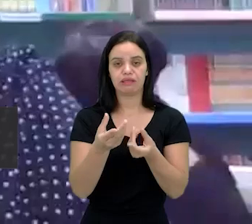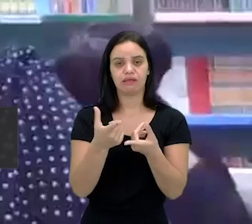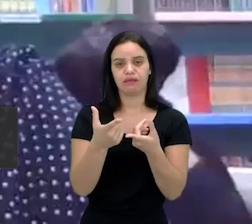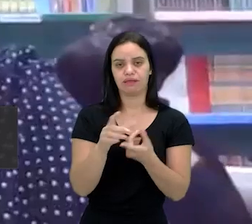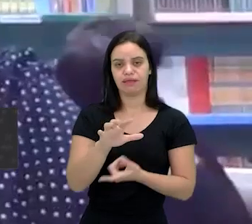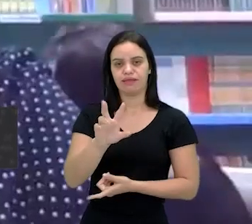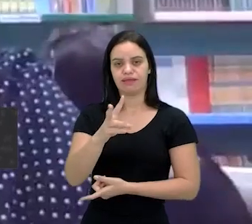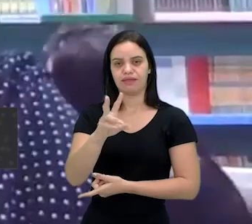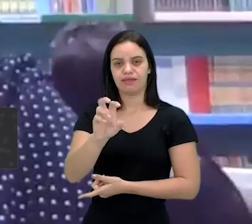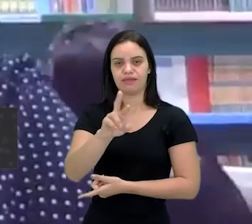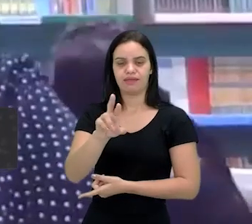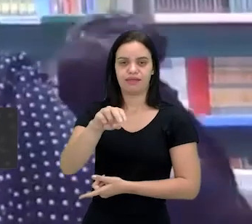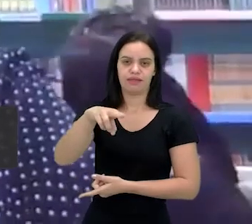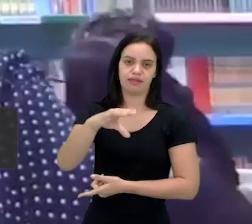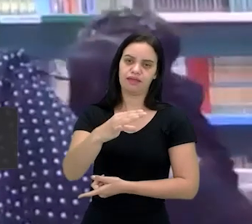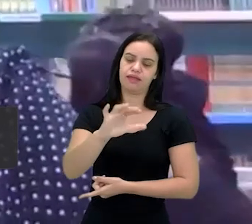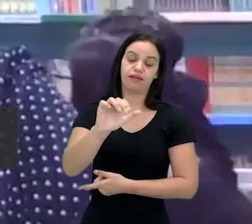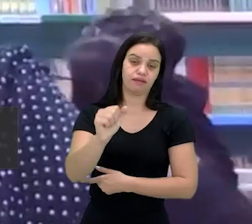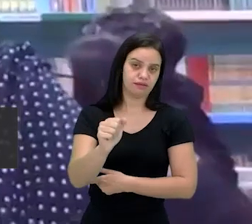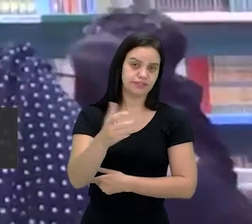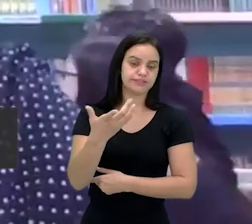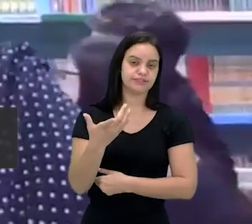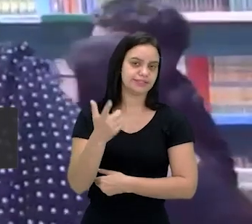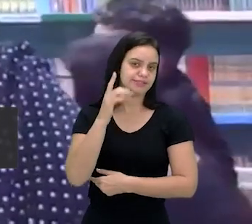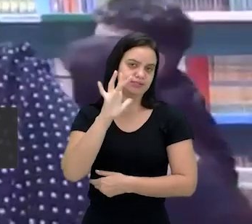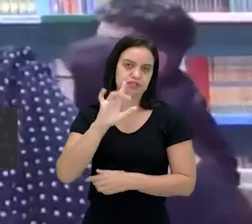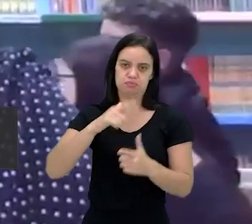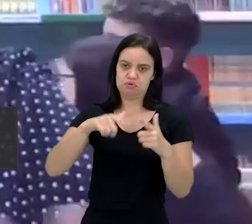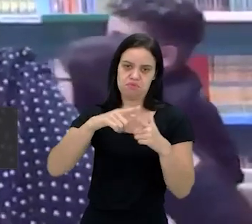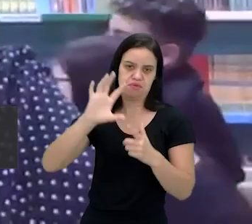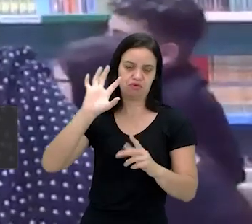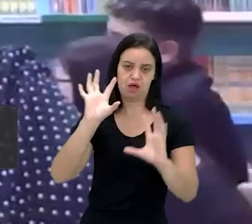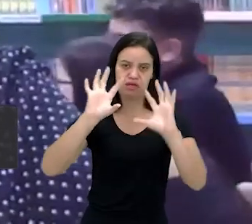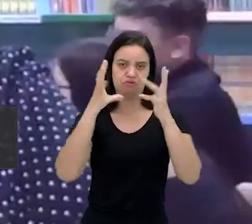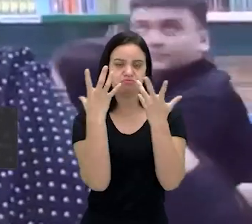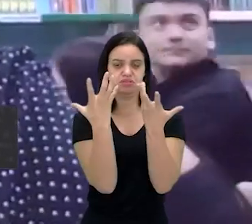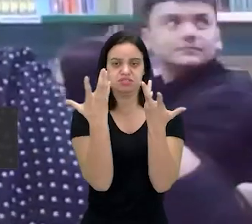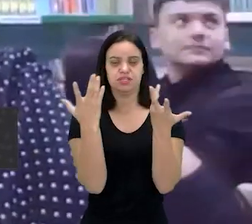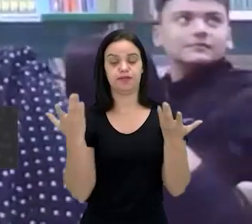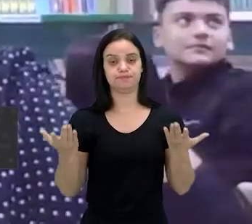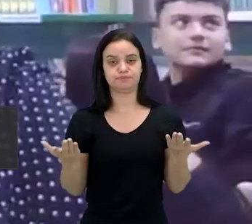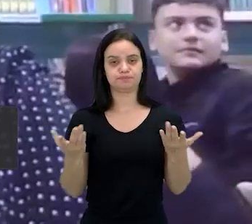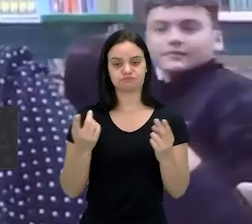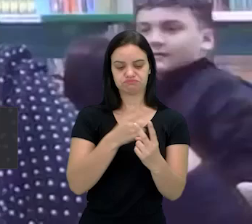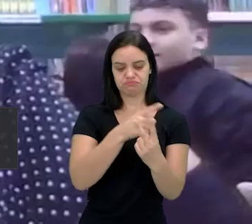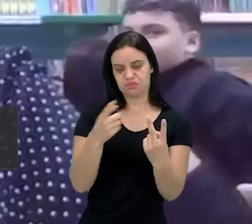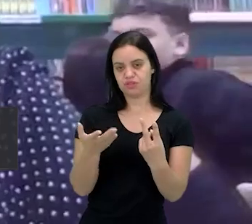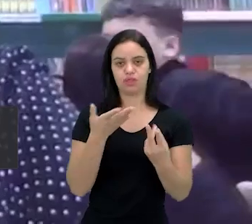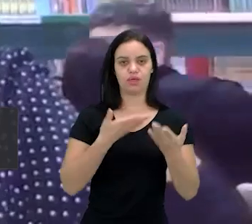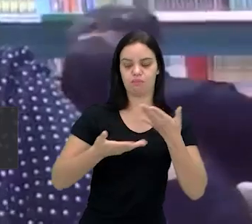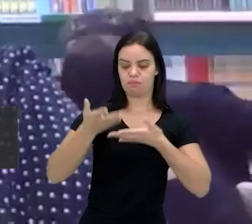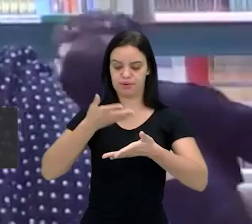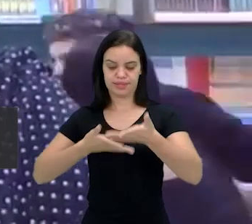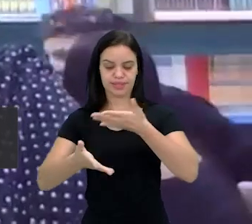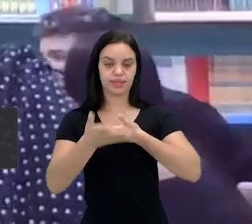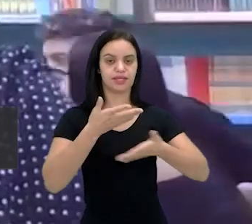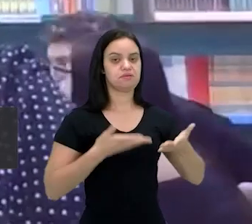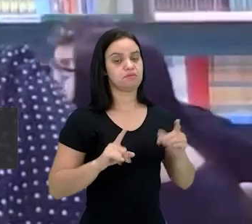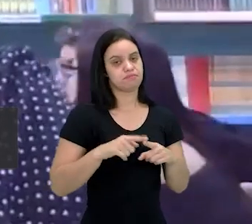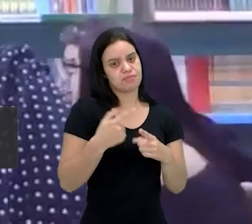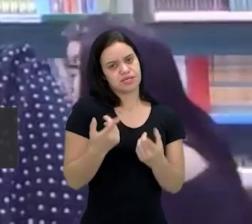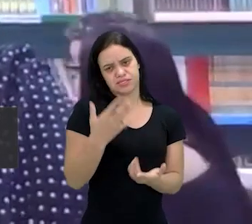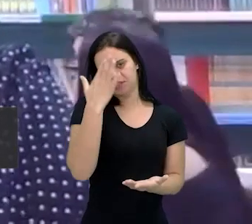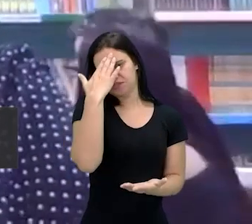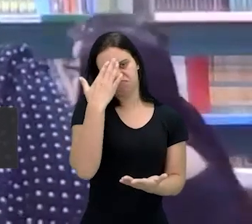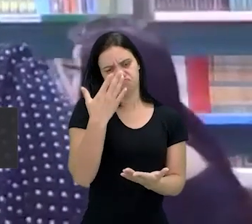herança para ele, se algo acontecesse, e os dois ali né, tem uma relação, mas eu